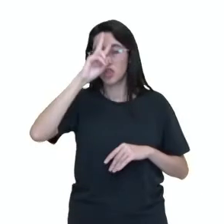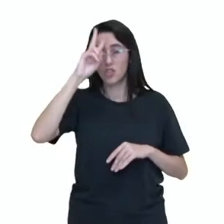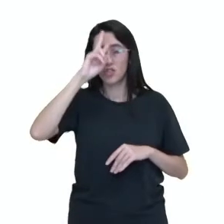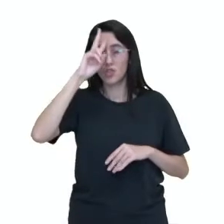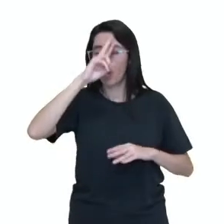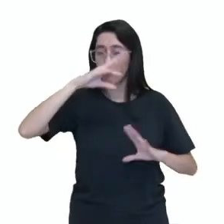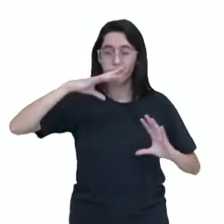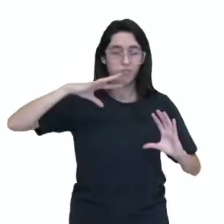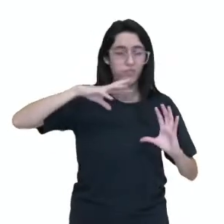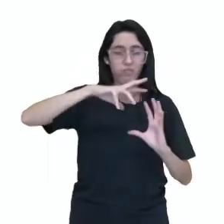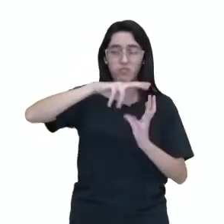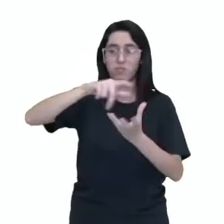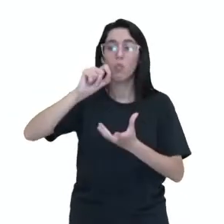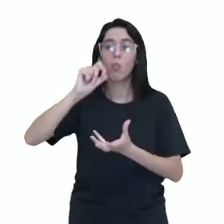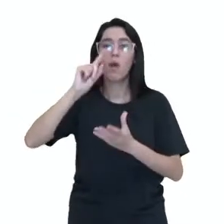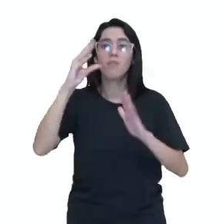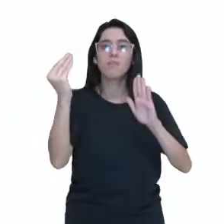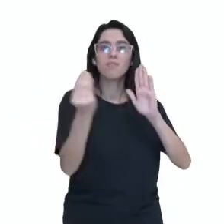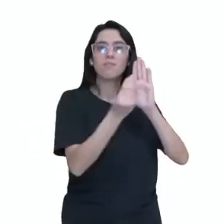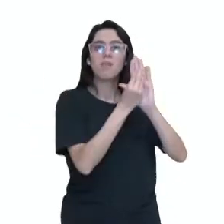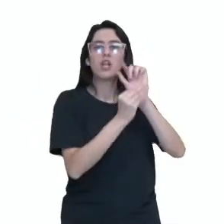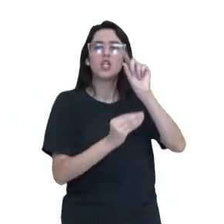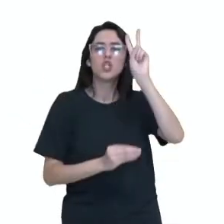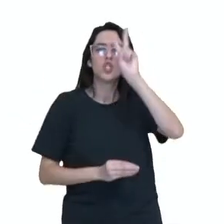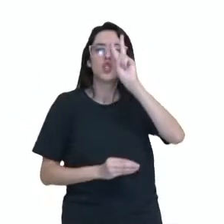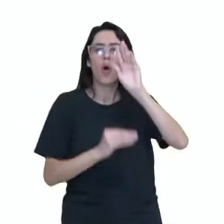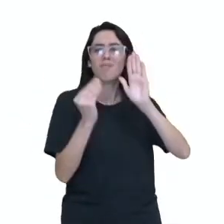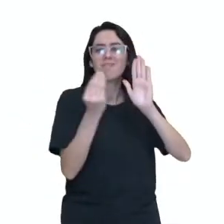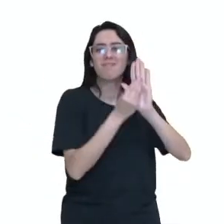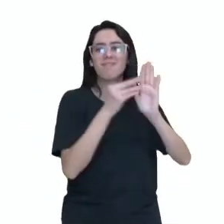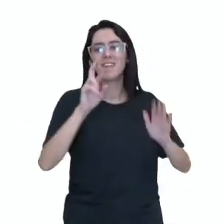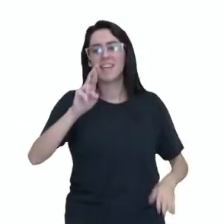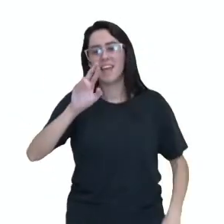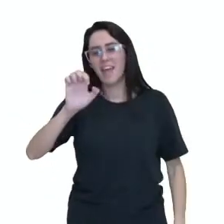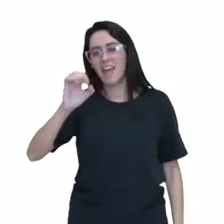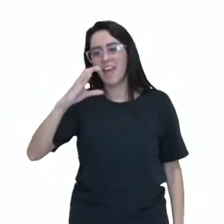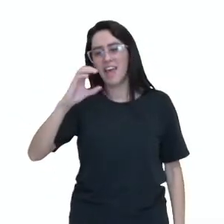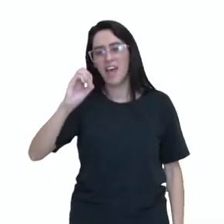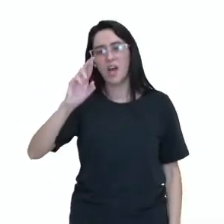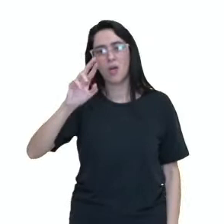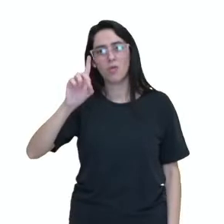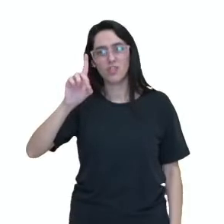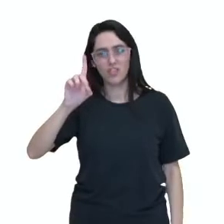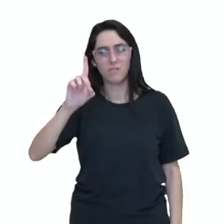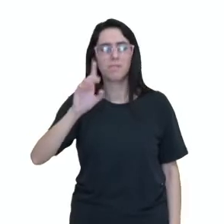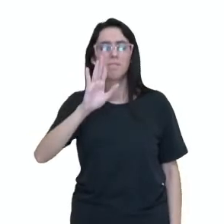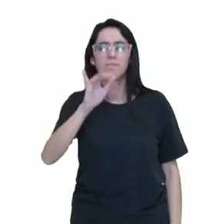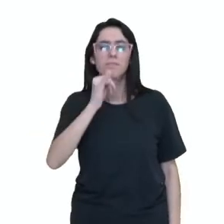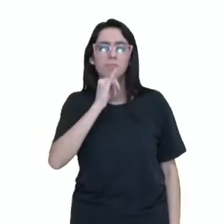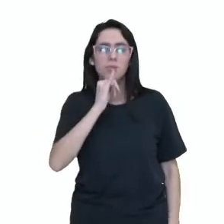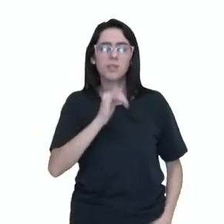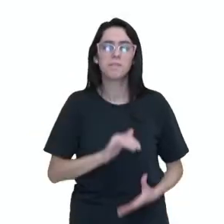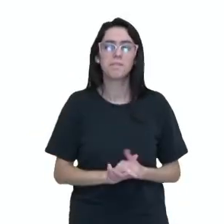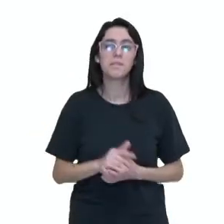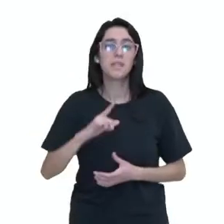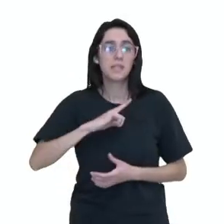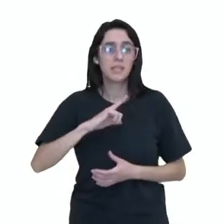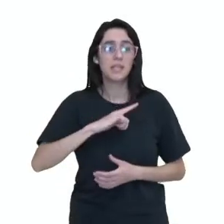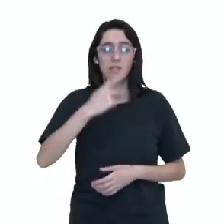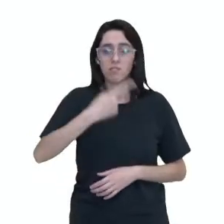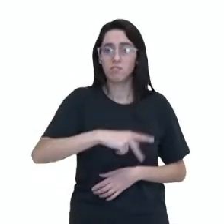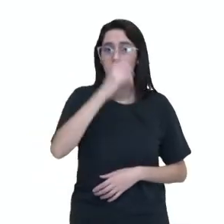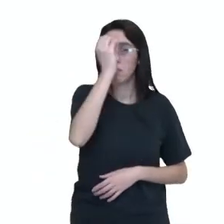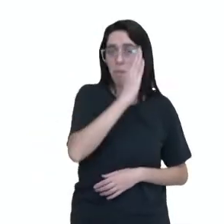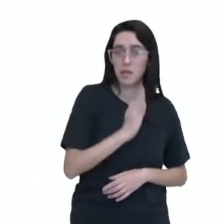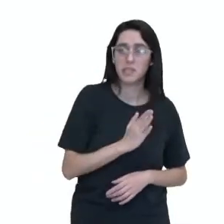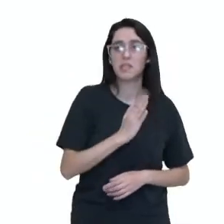diferentes competições são conhecidas como recordes. Então a gente está falando, por exemplo, de recorde